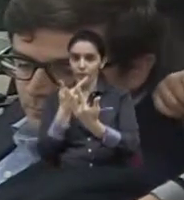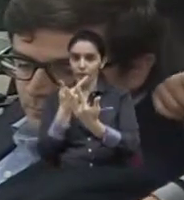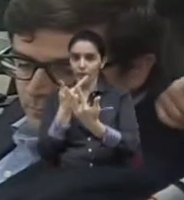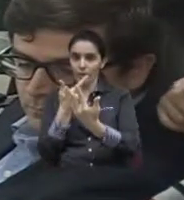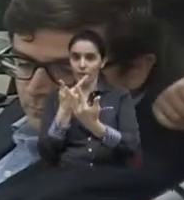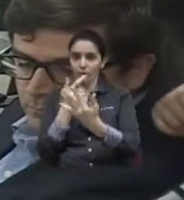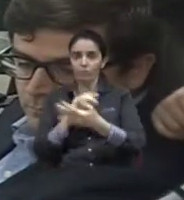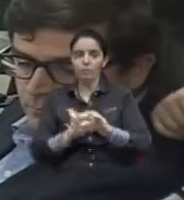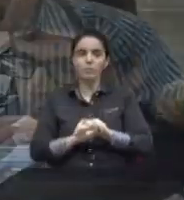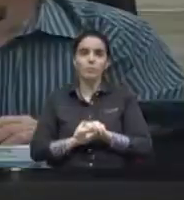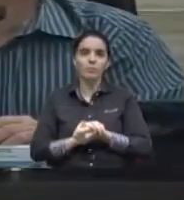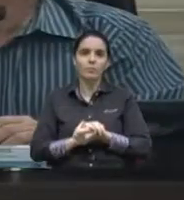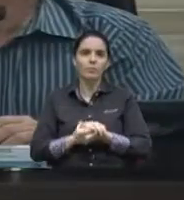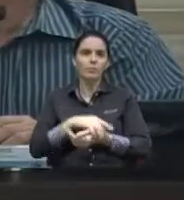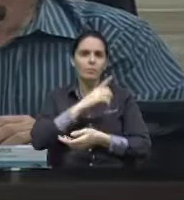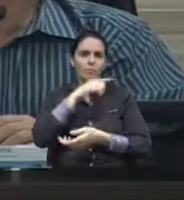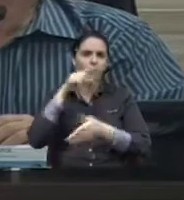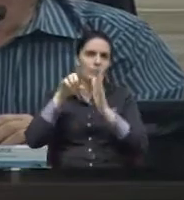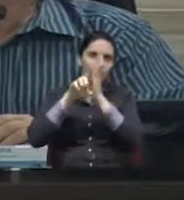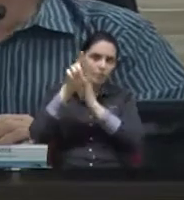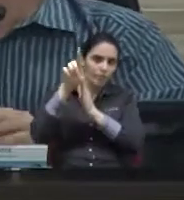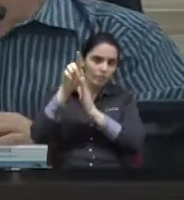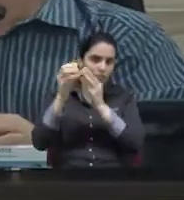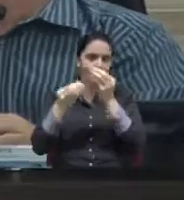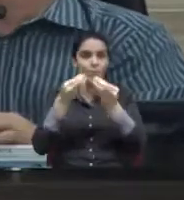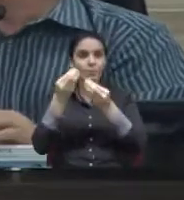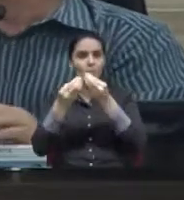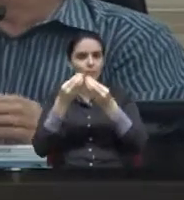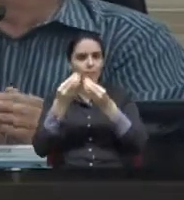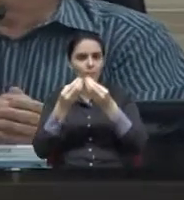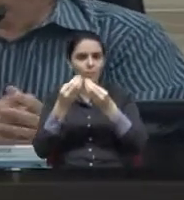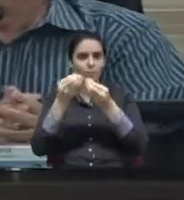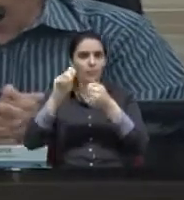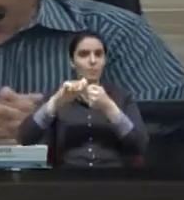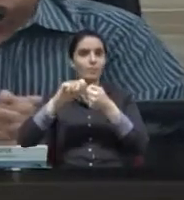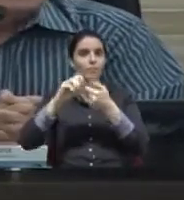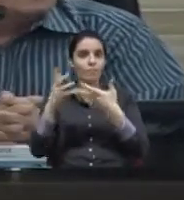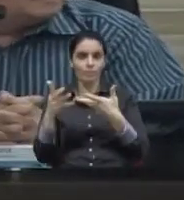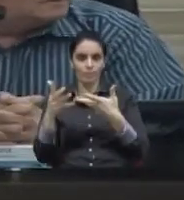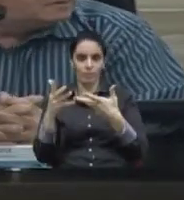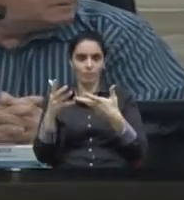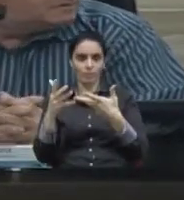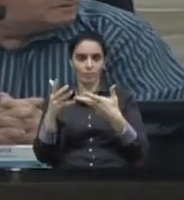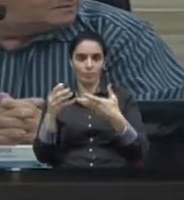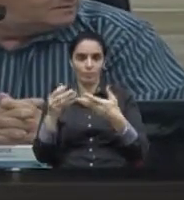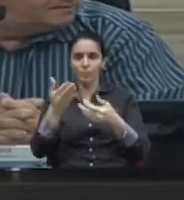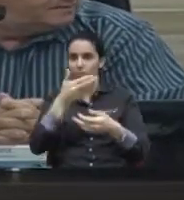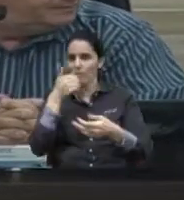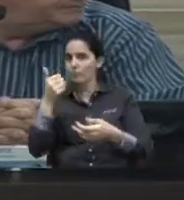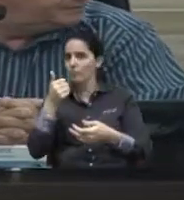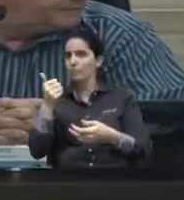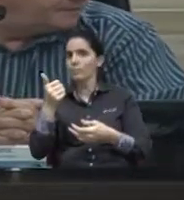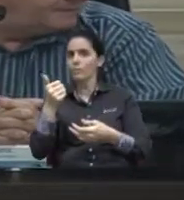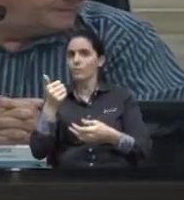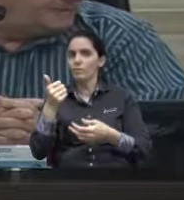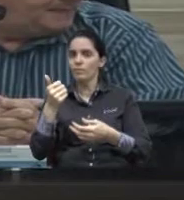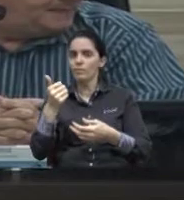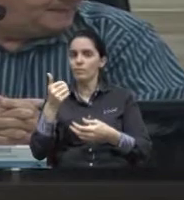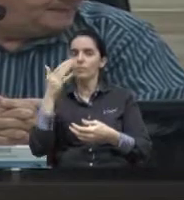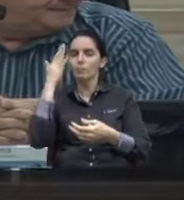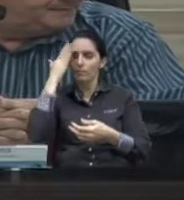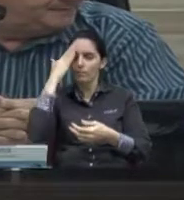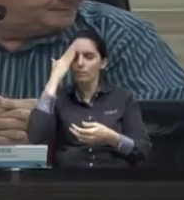gente, né, tô questionando como poderia ser feito para melhorar essa dispensação. A gente sabe que há um grande